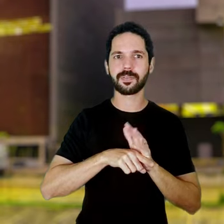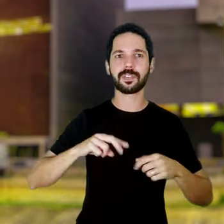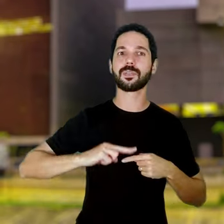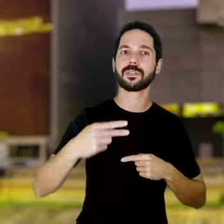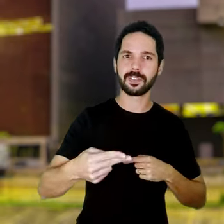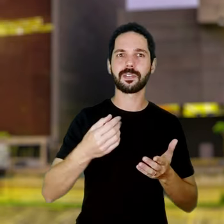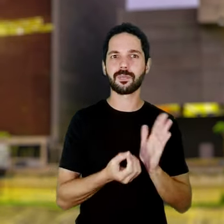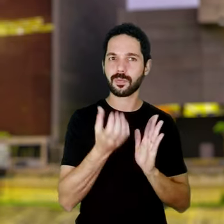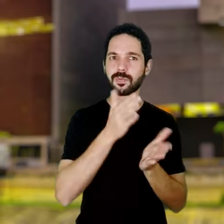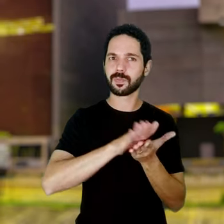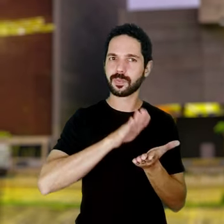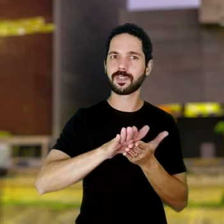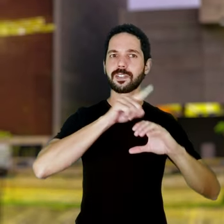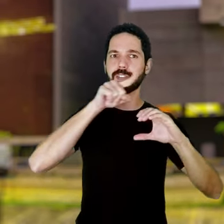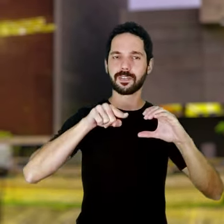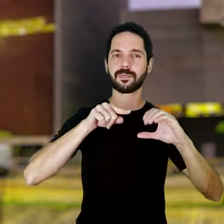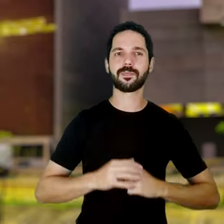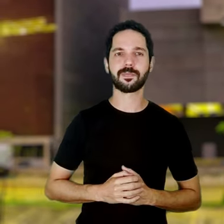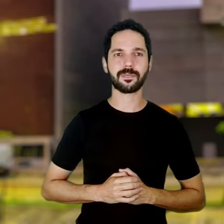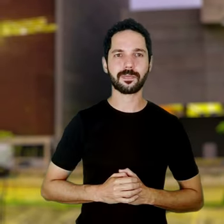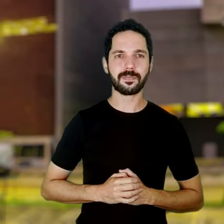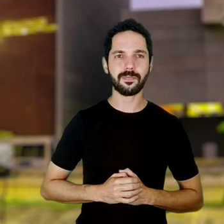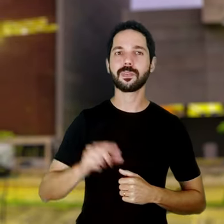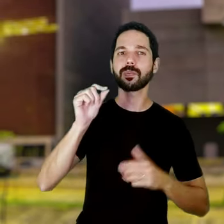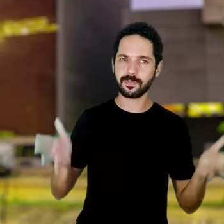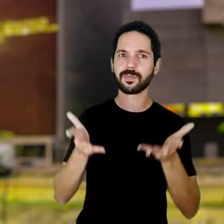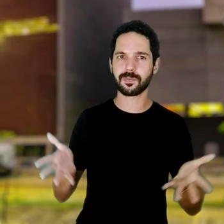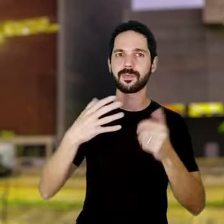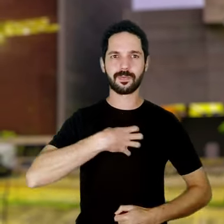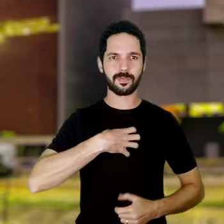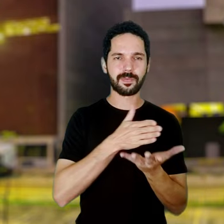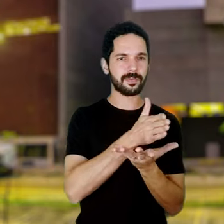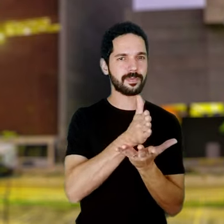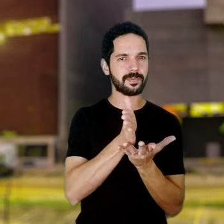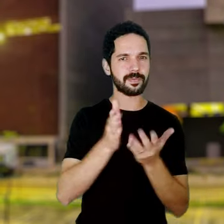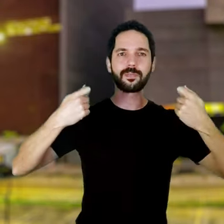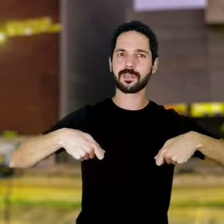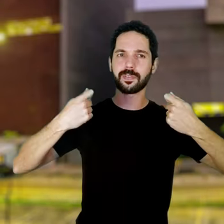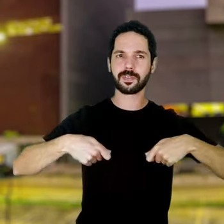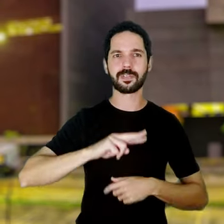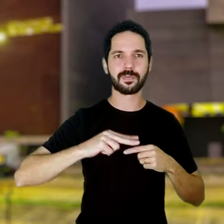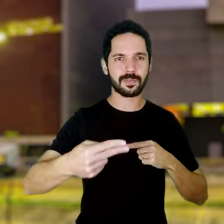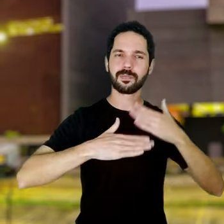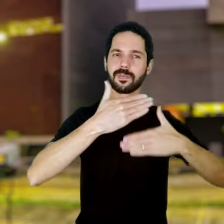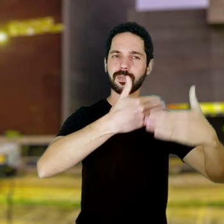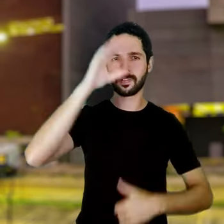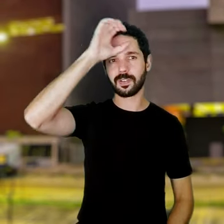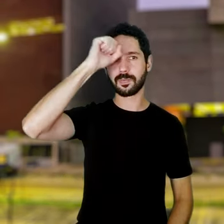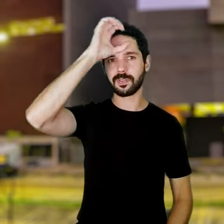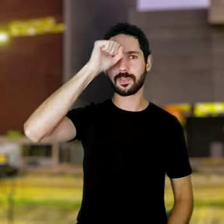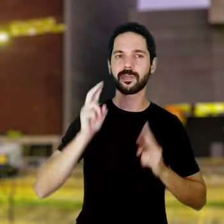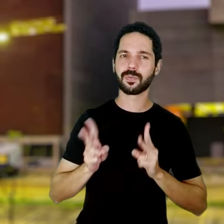e, consequentemente, a produção científica, o que propicia os meios necessários para desencadear o processo